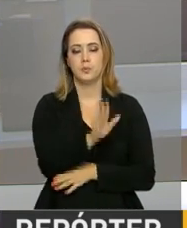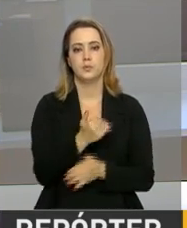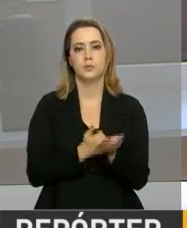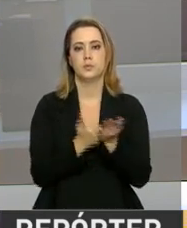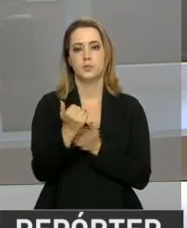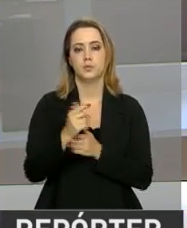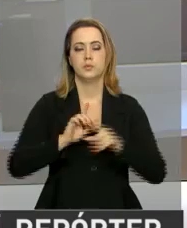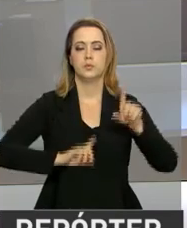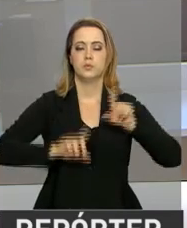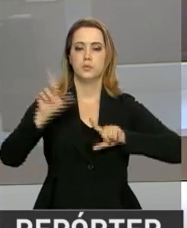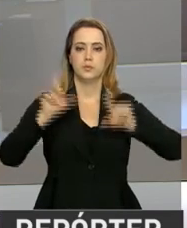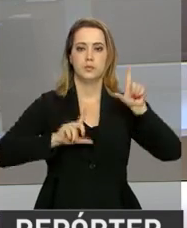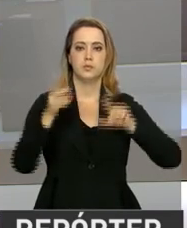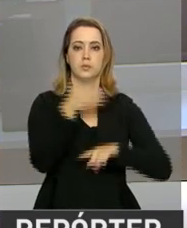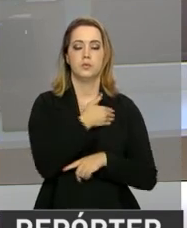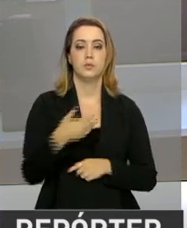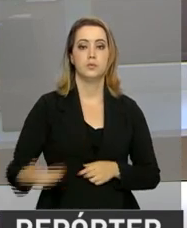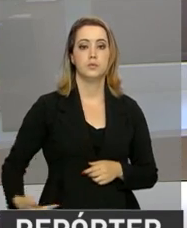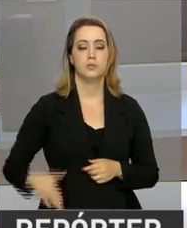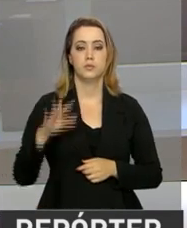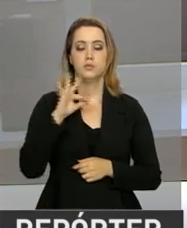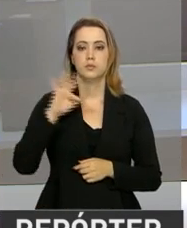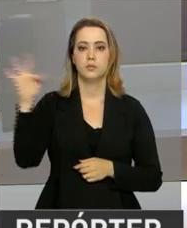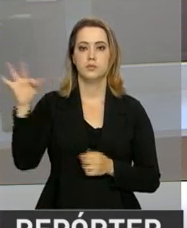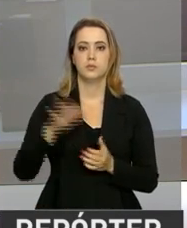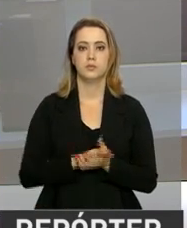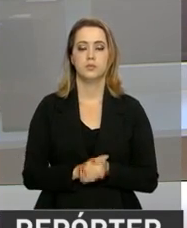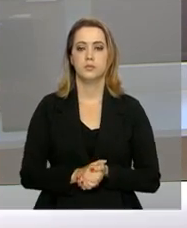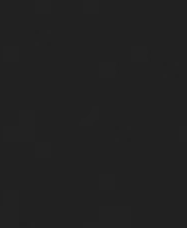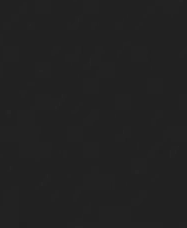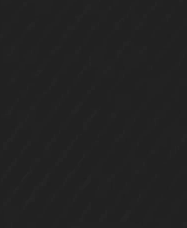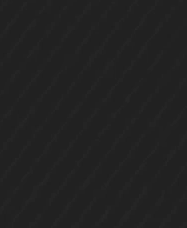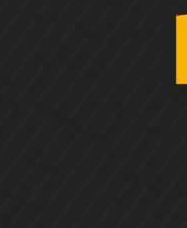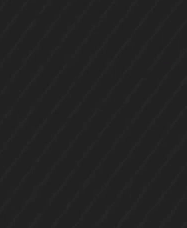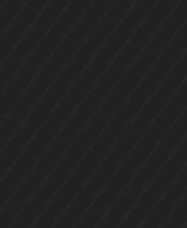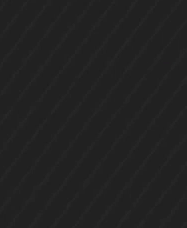pra você continue com a gente nbr a tv do governo federal